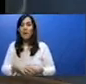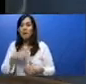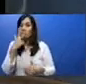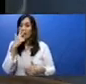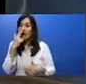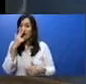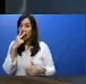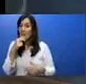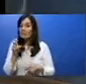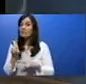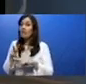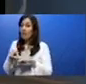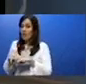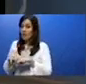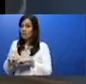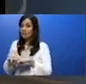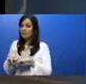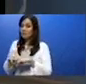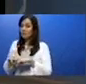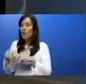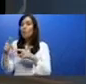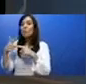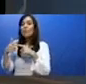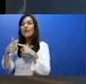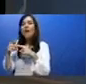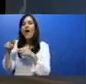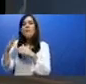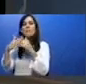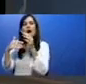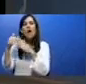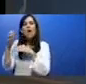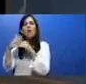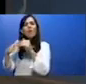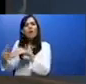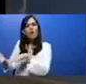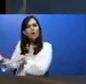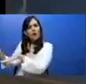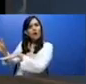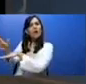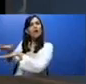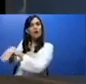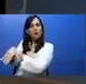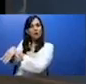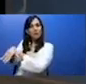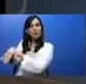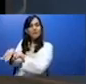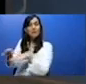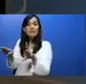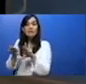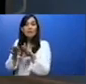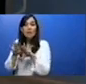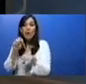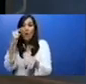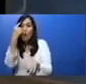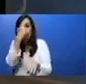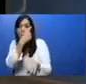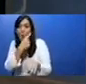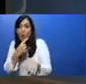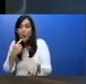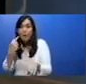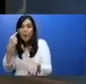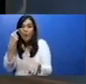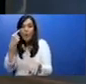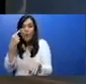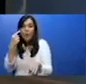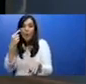estar sentada, né? Por ela estar com as mãos assim, né? E ela tem o rosto